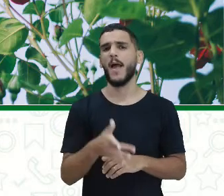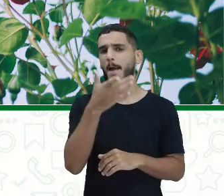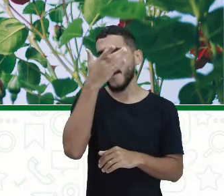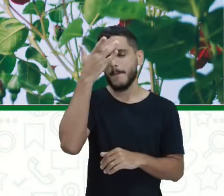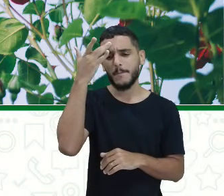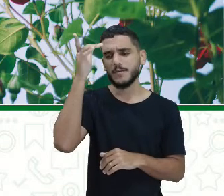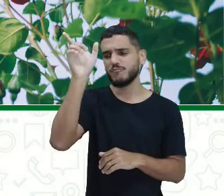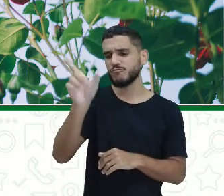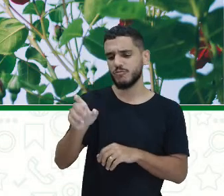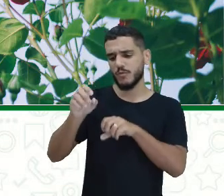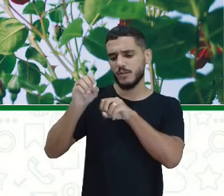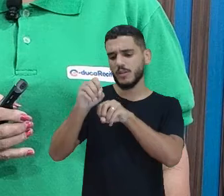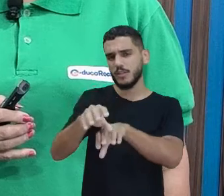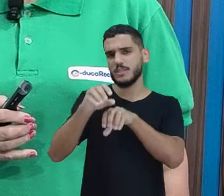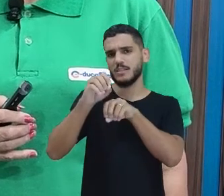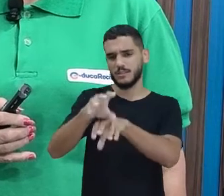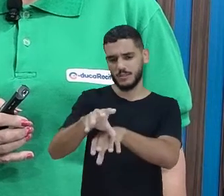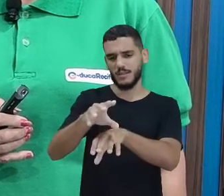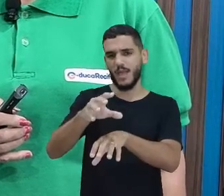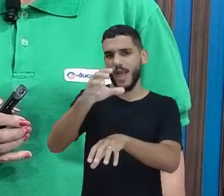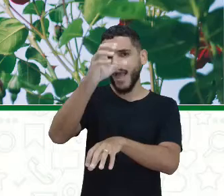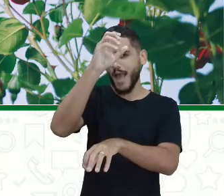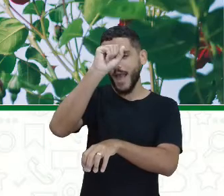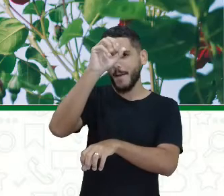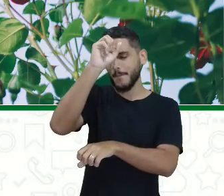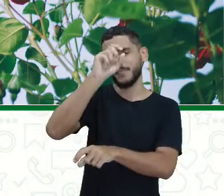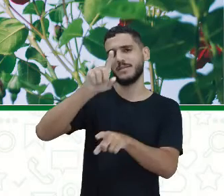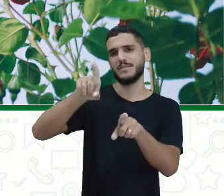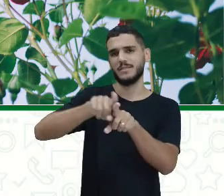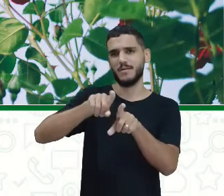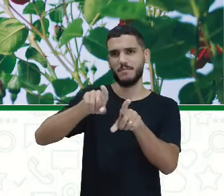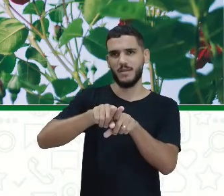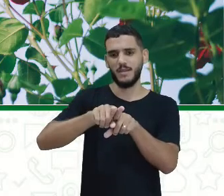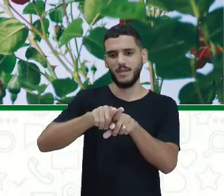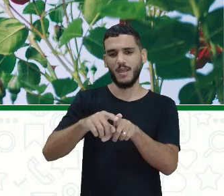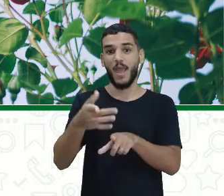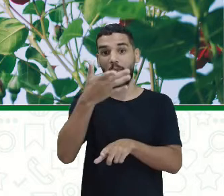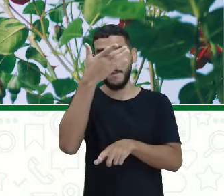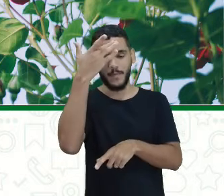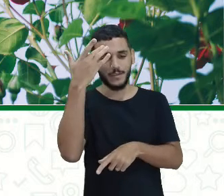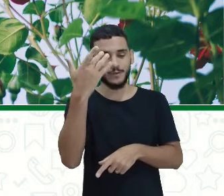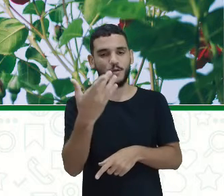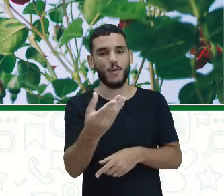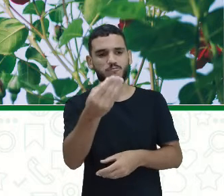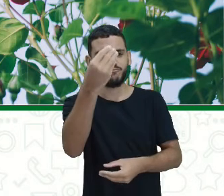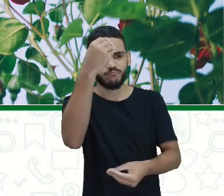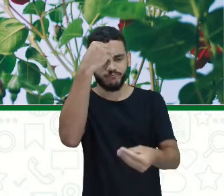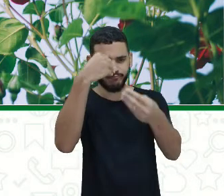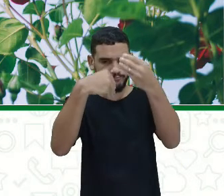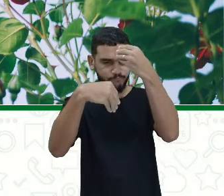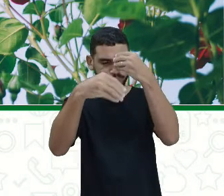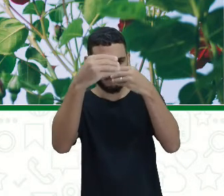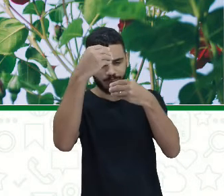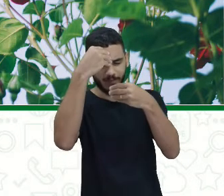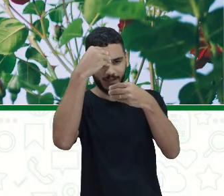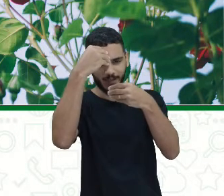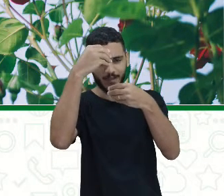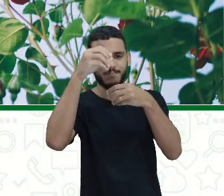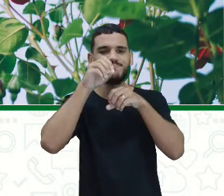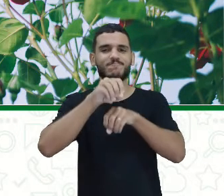ensina, aprende ao ensinar. E quem aprende, ensina ao aprender.